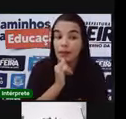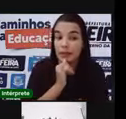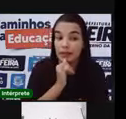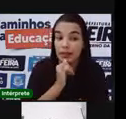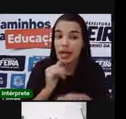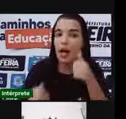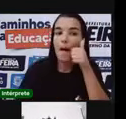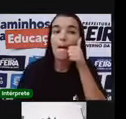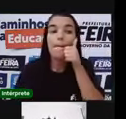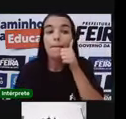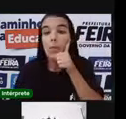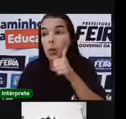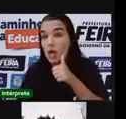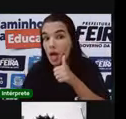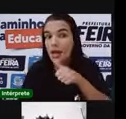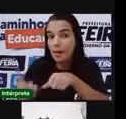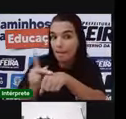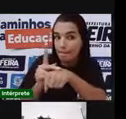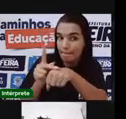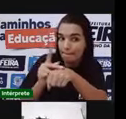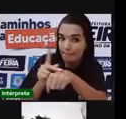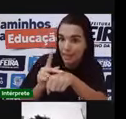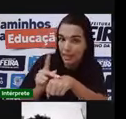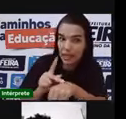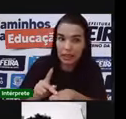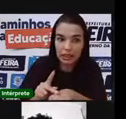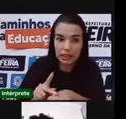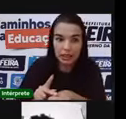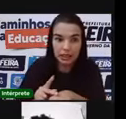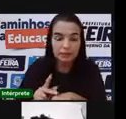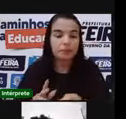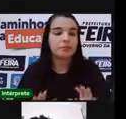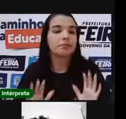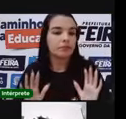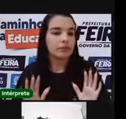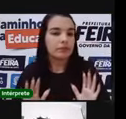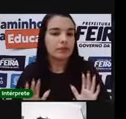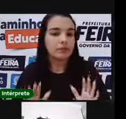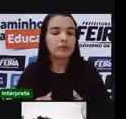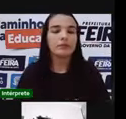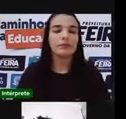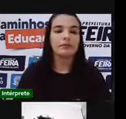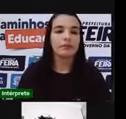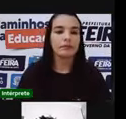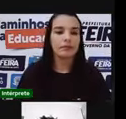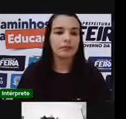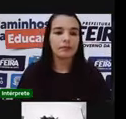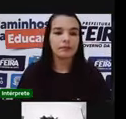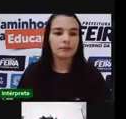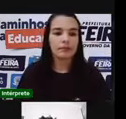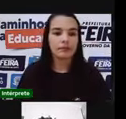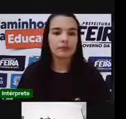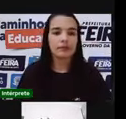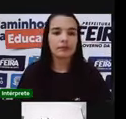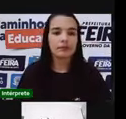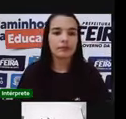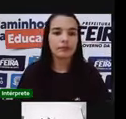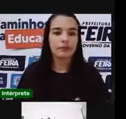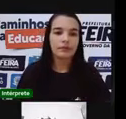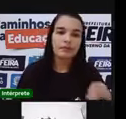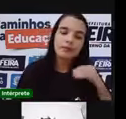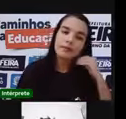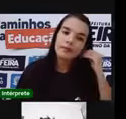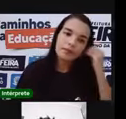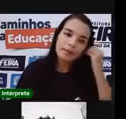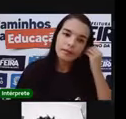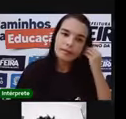mulheres negras, eu vou falar aqui, não é? De mim, que é a própria mulher negra preta, não é? Preta, como a Pró falou no início, então, todas as